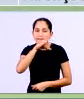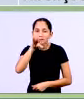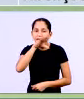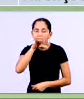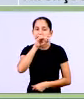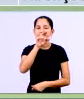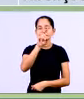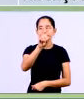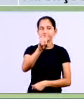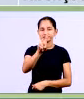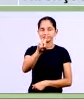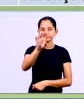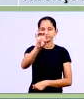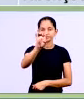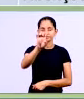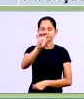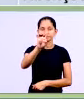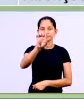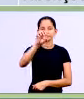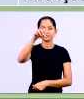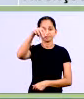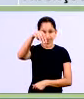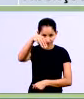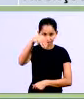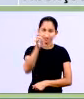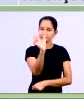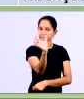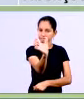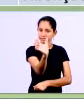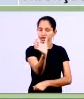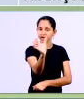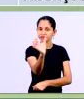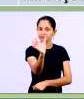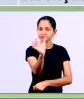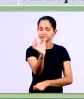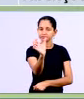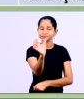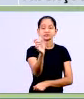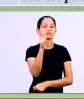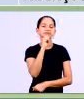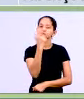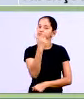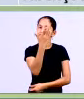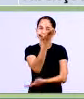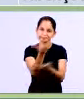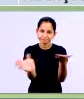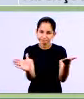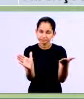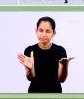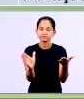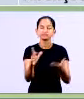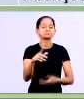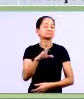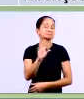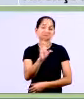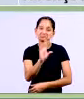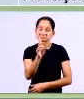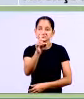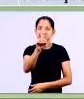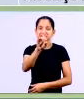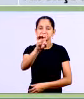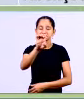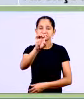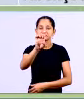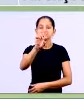com acento, certo, professora Tayane? Aqui nós tínhamos acento e agora não tem mais. Deem, não é mais